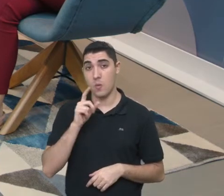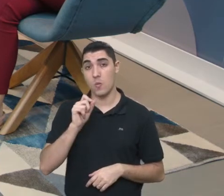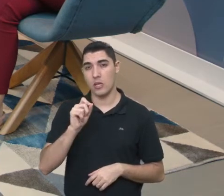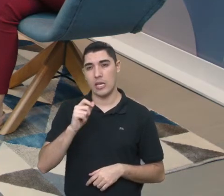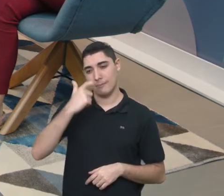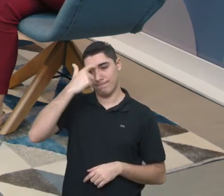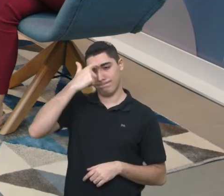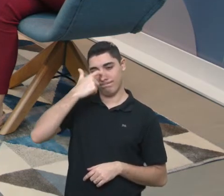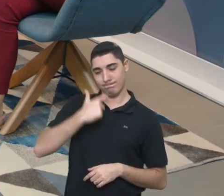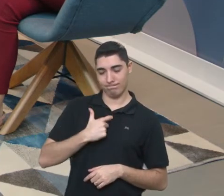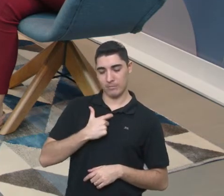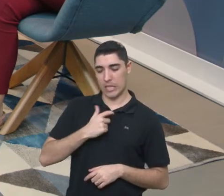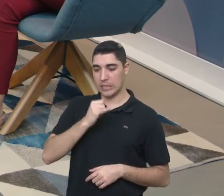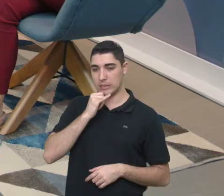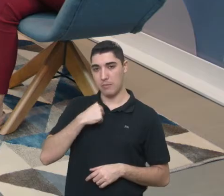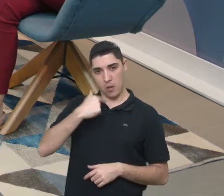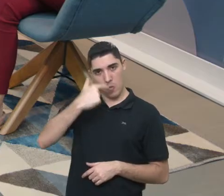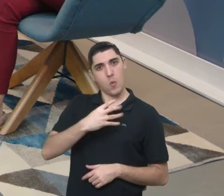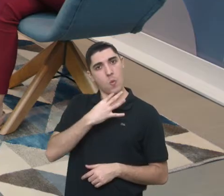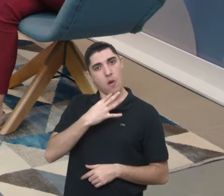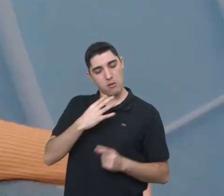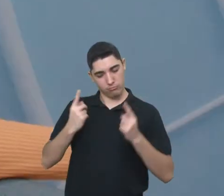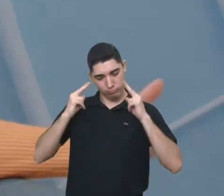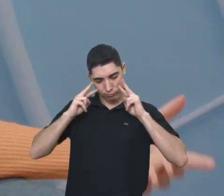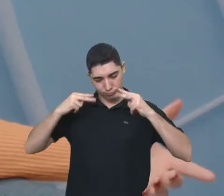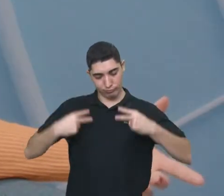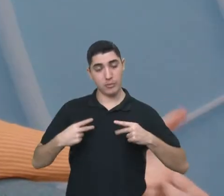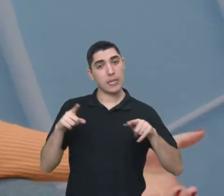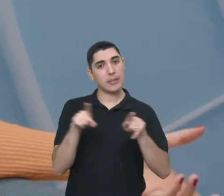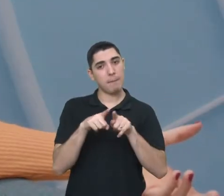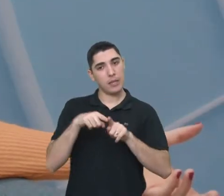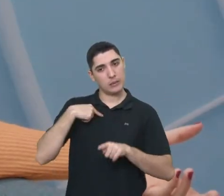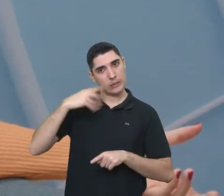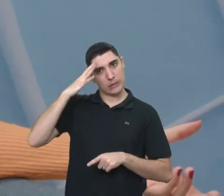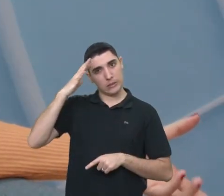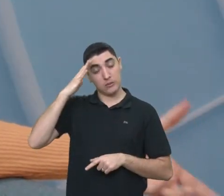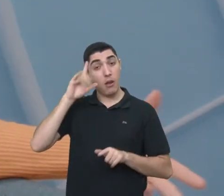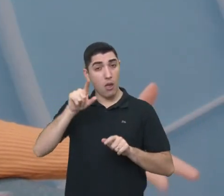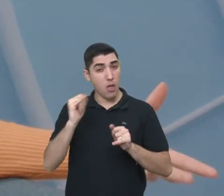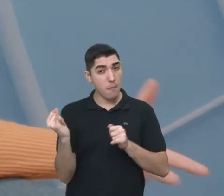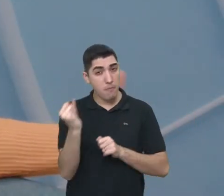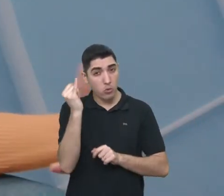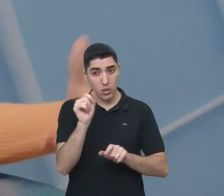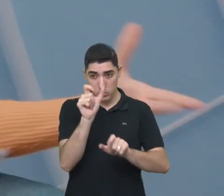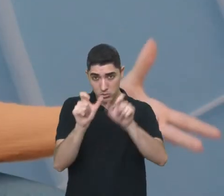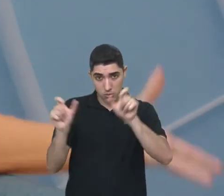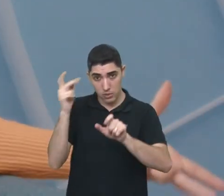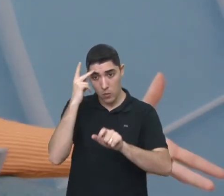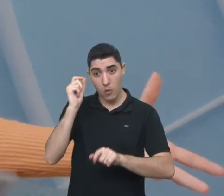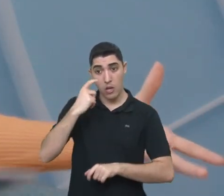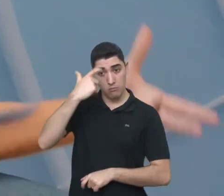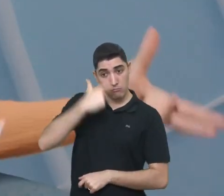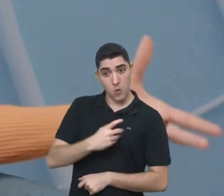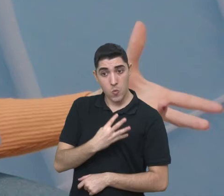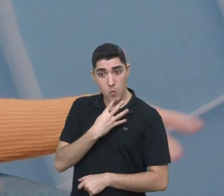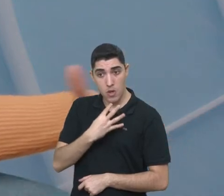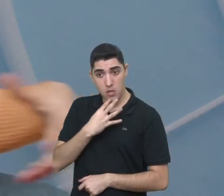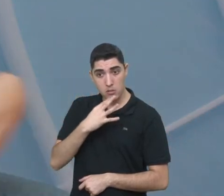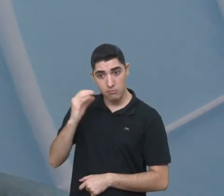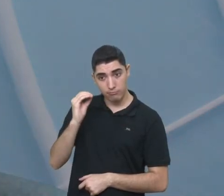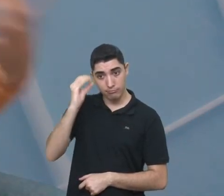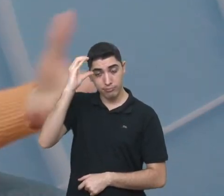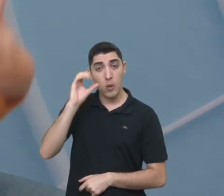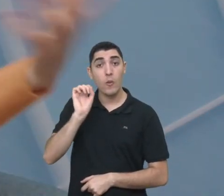dessa autocrítica, desse autoconhecimento também, e é importante que cada pessoa, eu acho que o autoconhecimento ele é importante também,